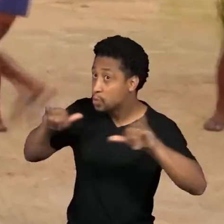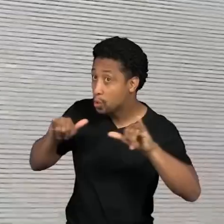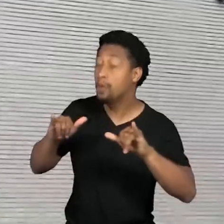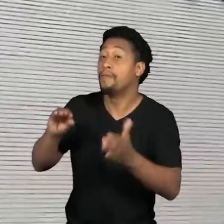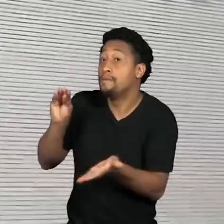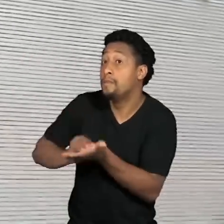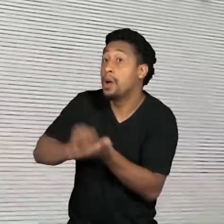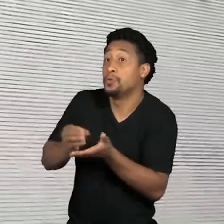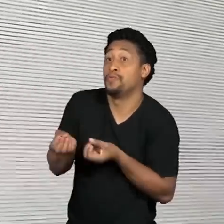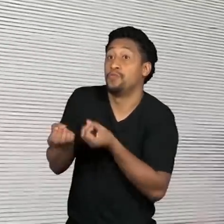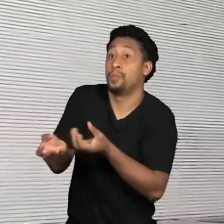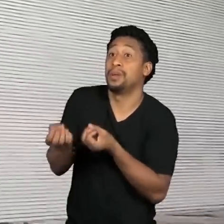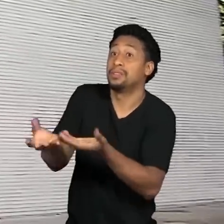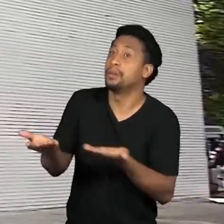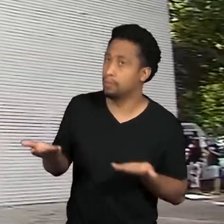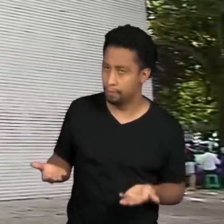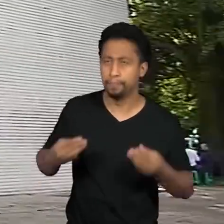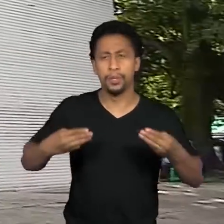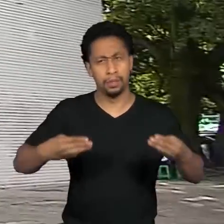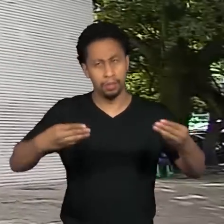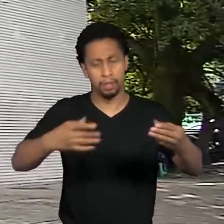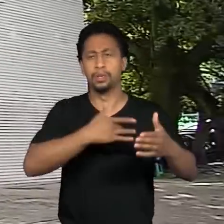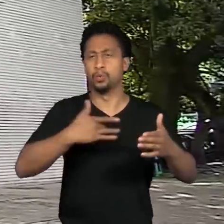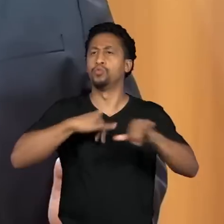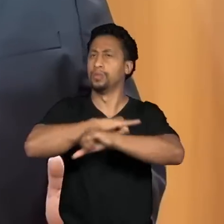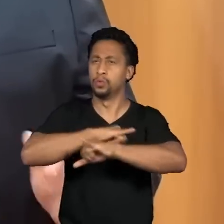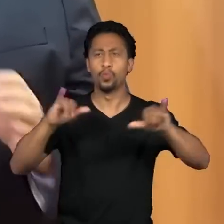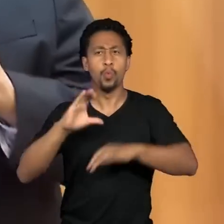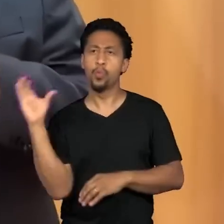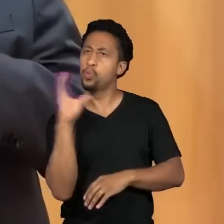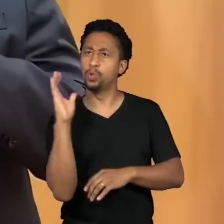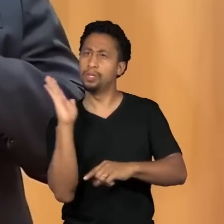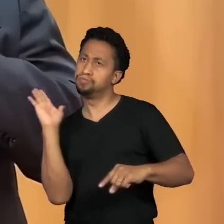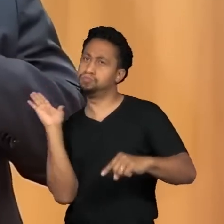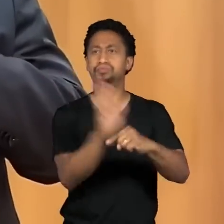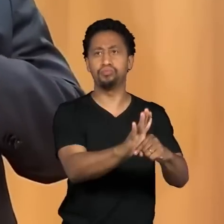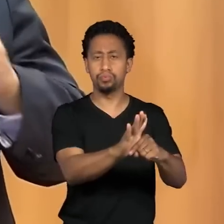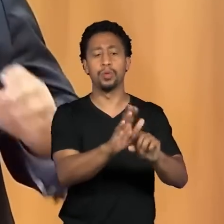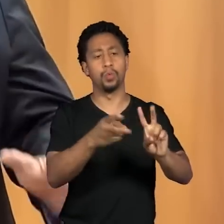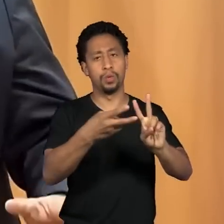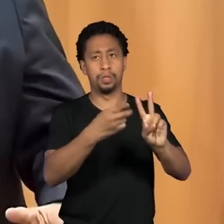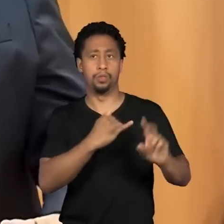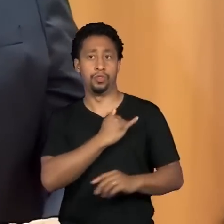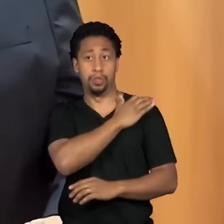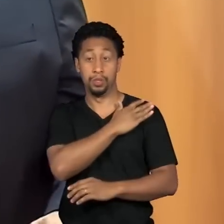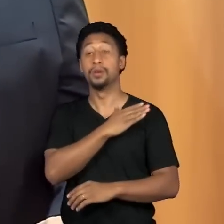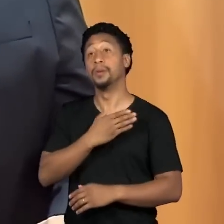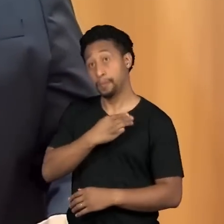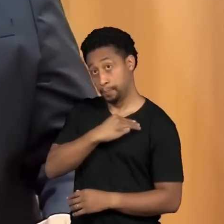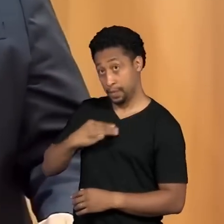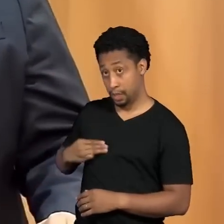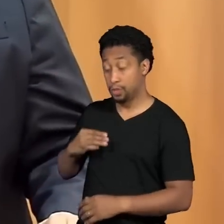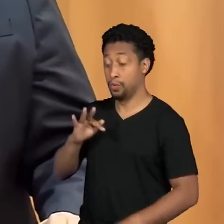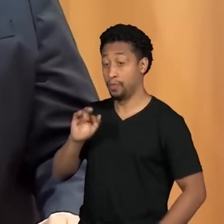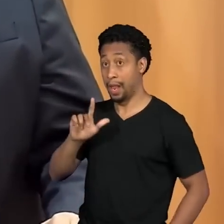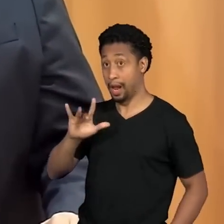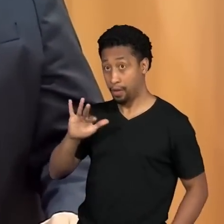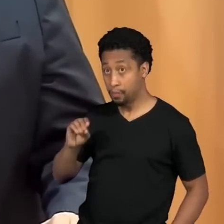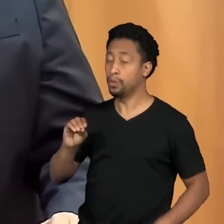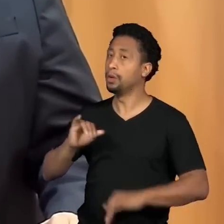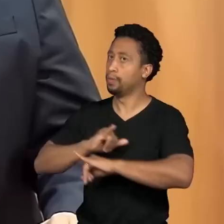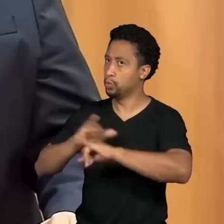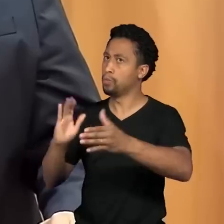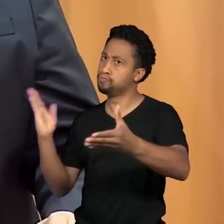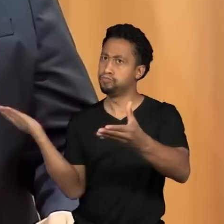subnotificados. O Ministério da Saúde declarou emergência e o ministro da Justiça, Flávio Dino, ordenou a abertura de